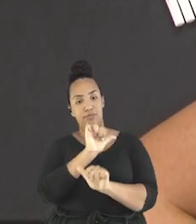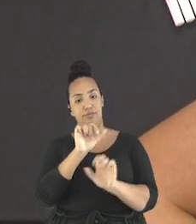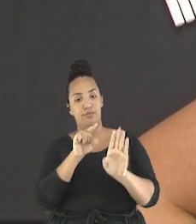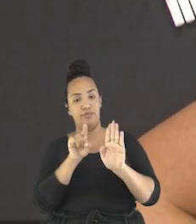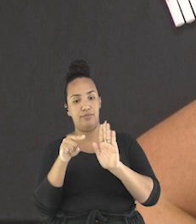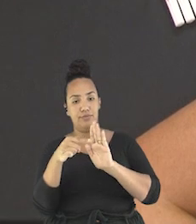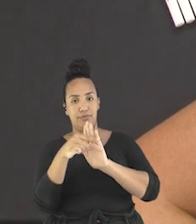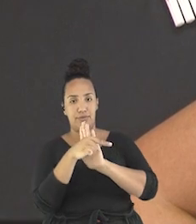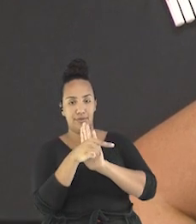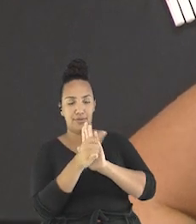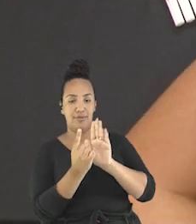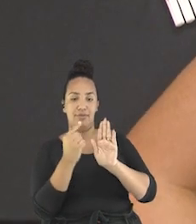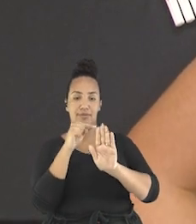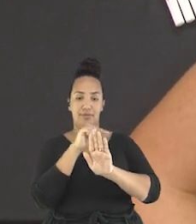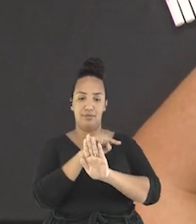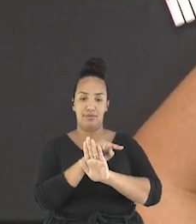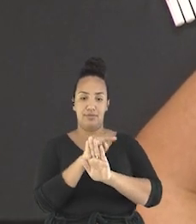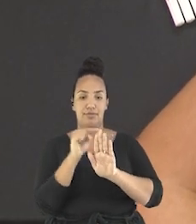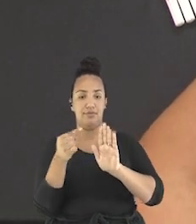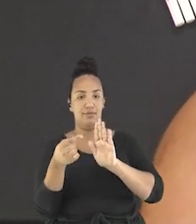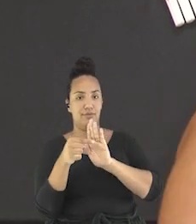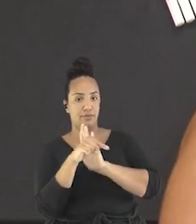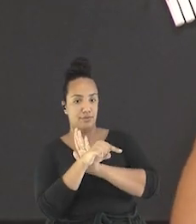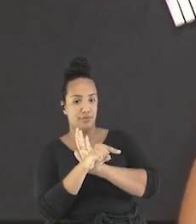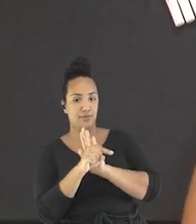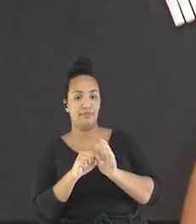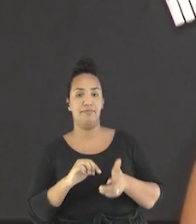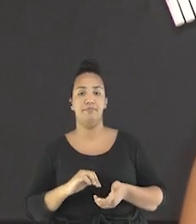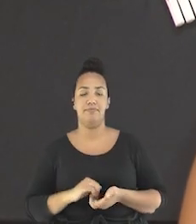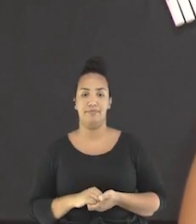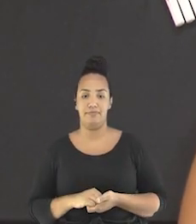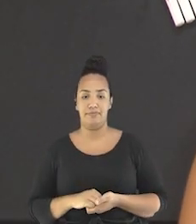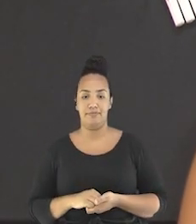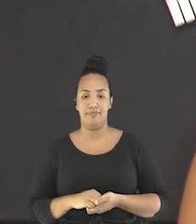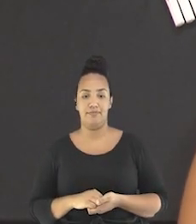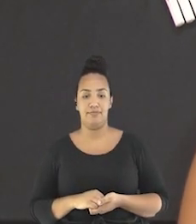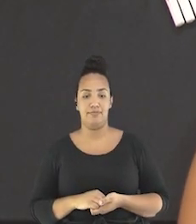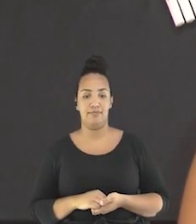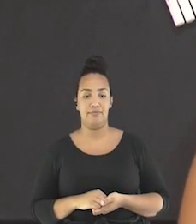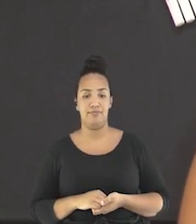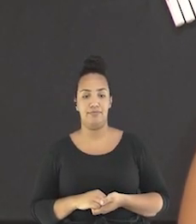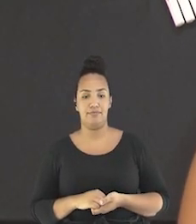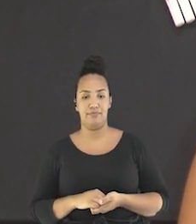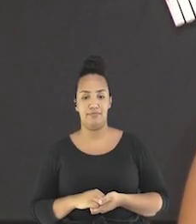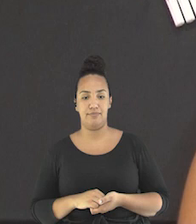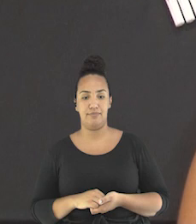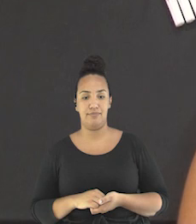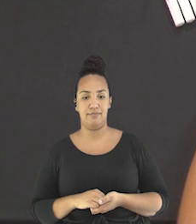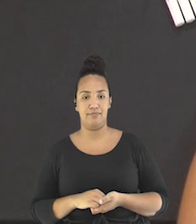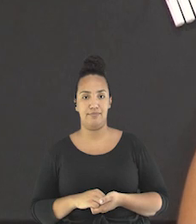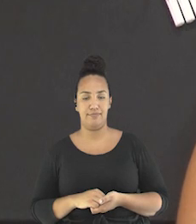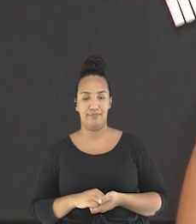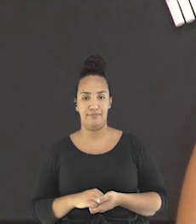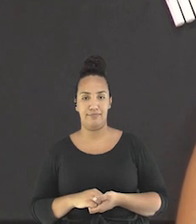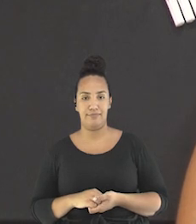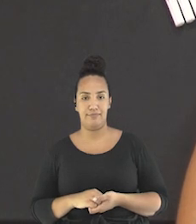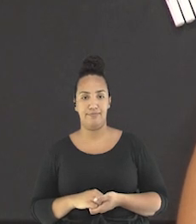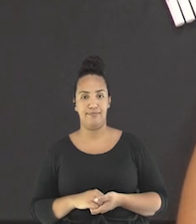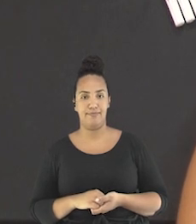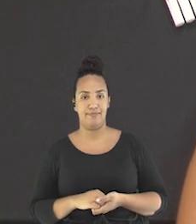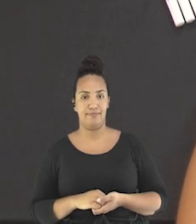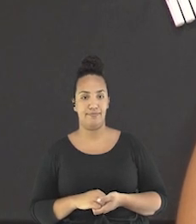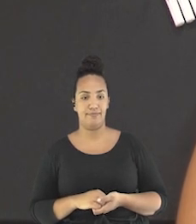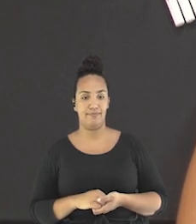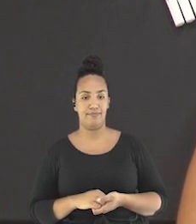baixo, a outra a gente vai começar por cima. Então, a gente vai pegar a tirinha pretinha, vai começar por cima,